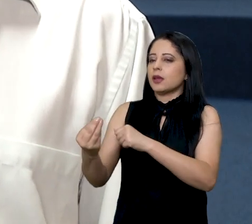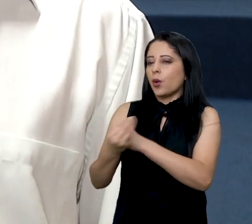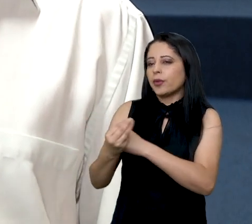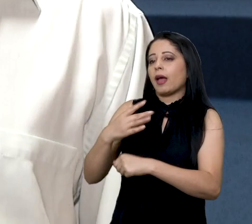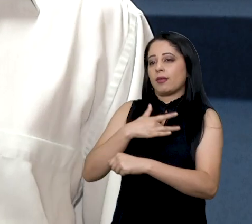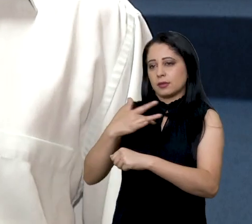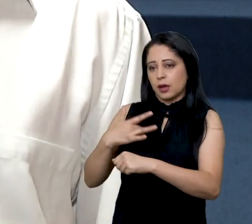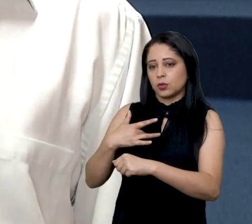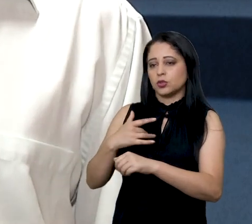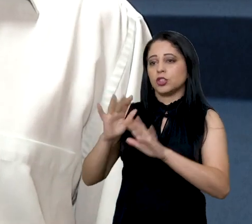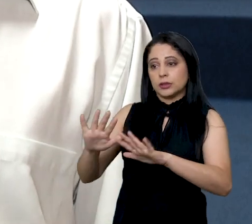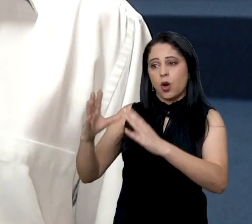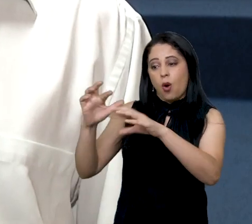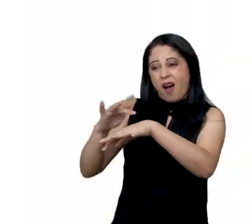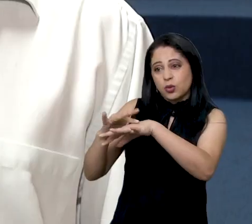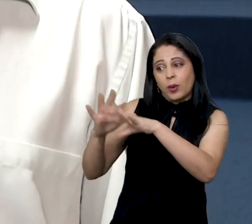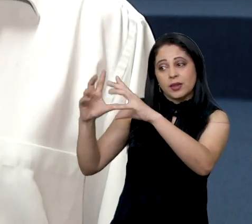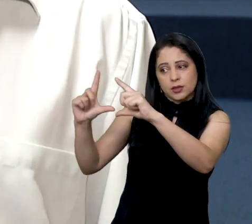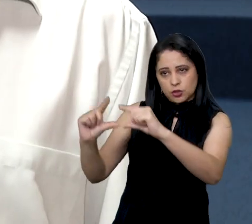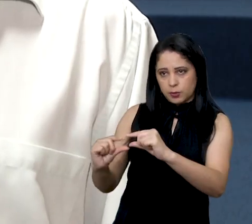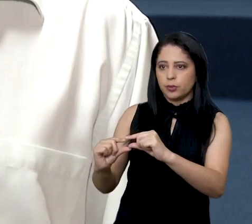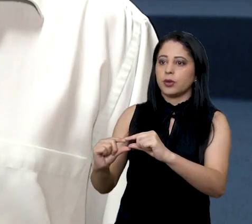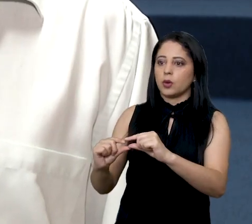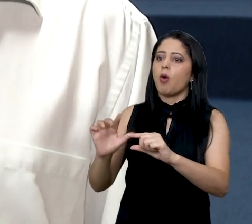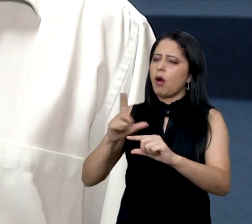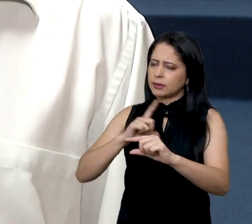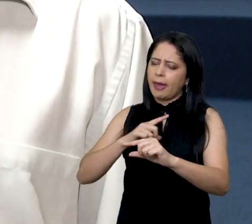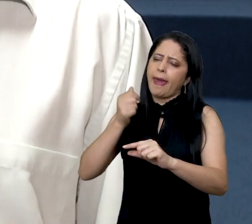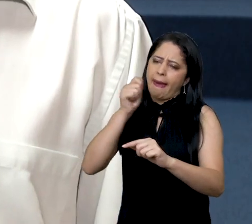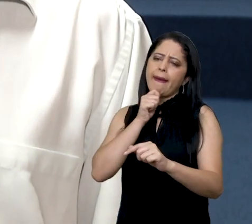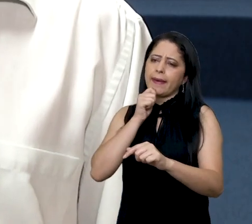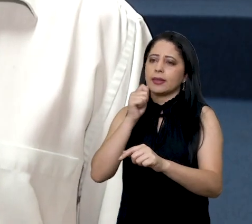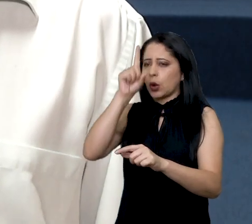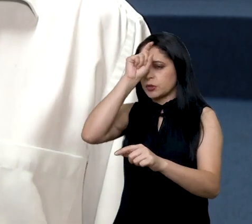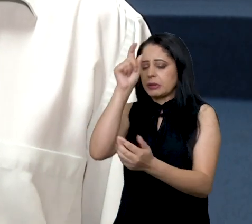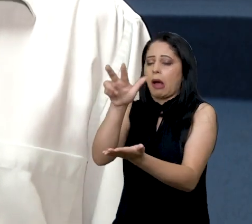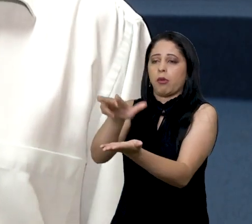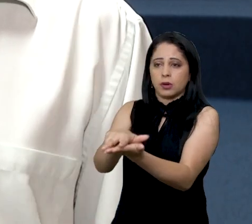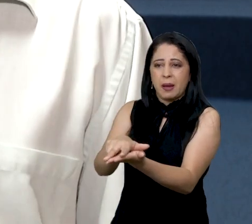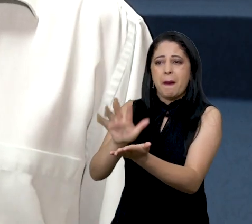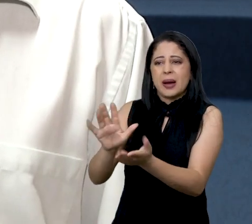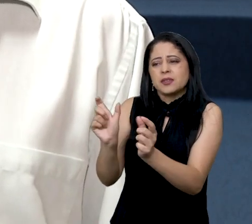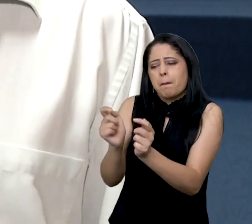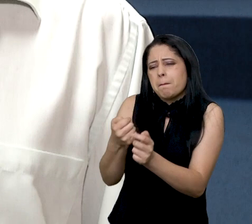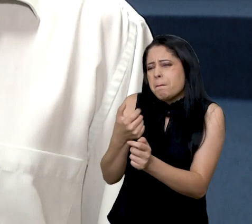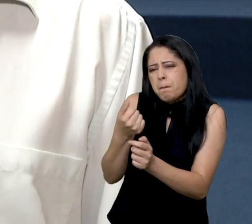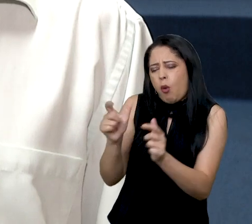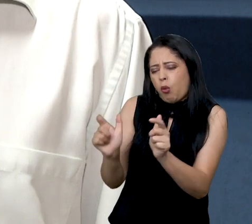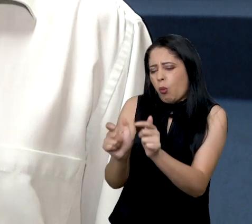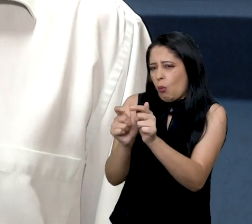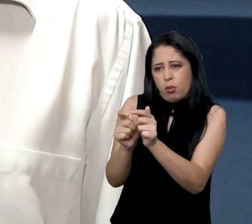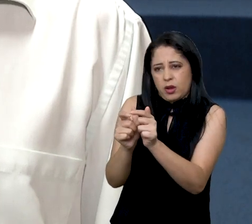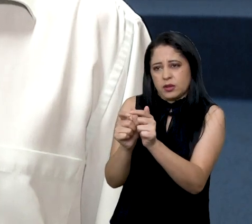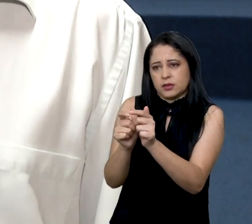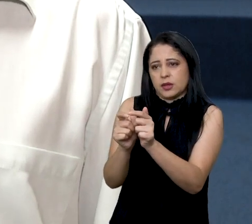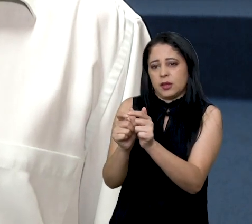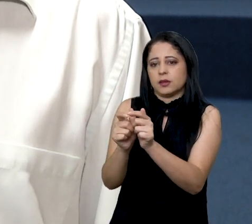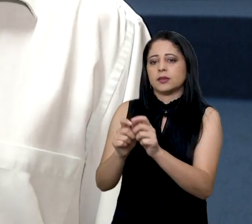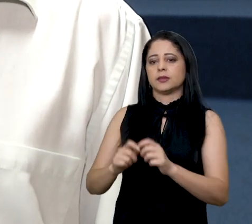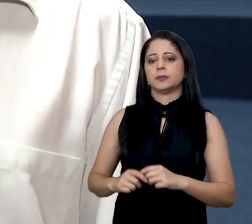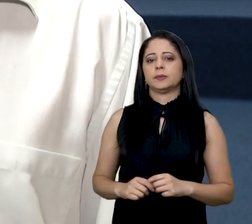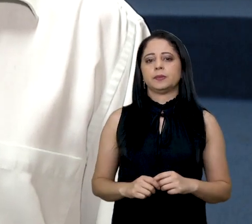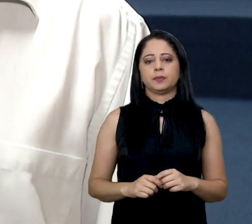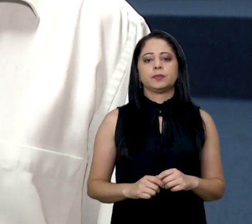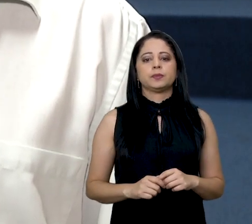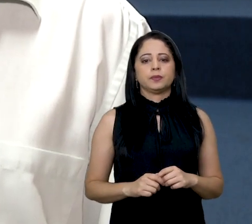melhor, isso acabou afetando. Existem casos ainda. A gente vê que tem internações, algumas coisas assim, mas são poucos. Então